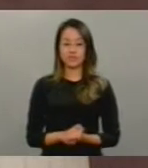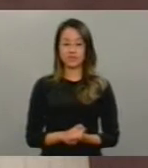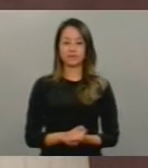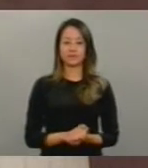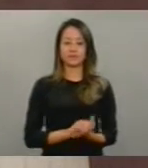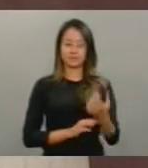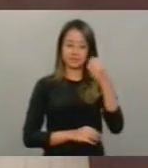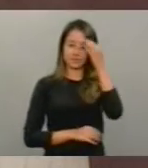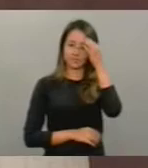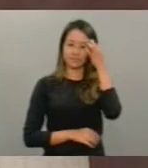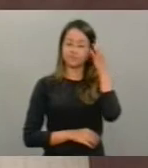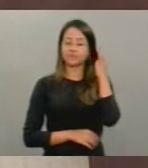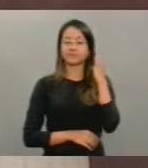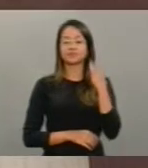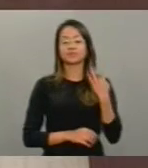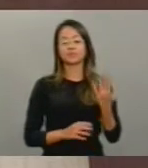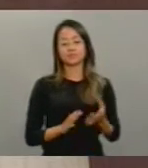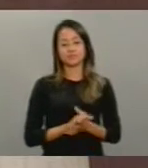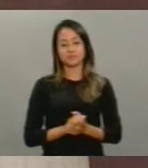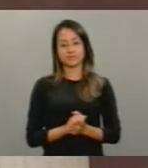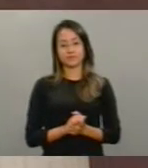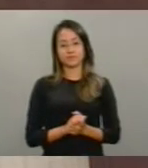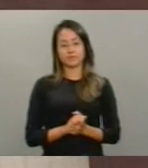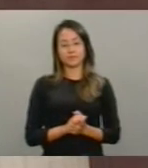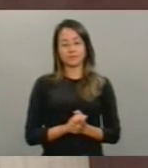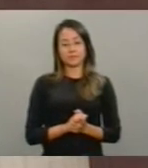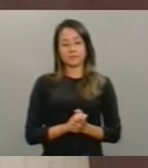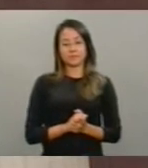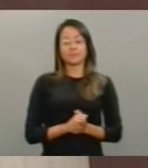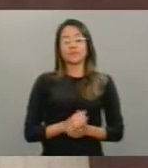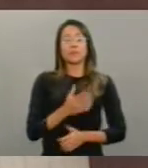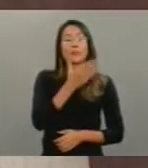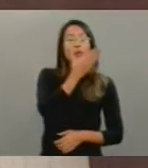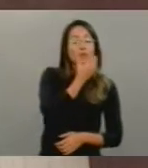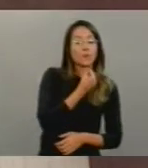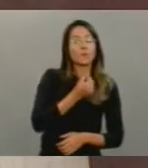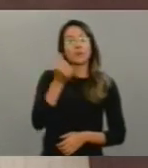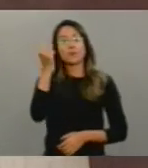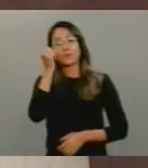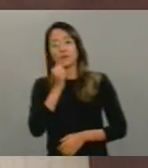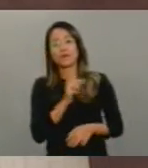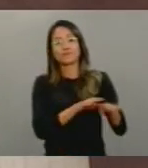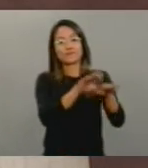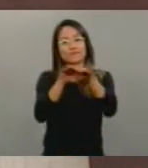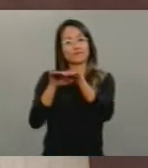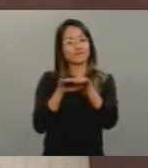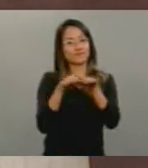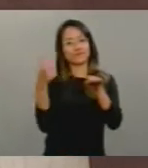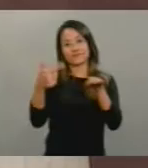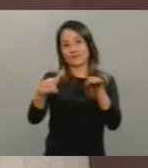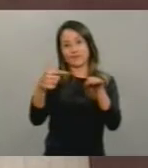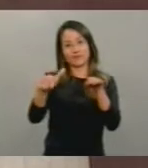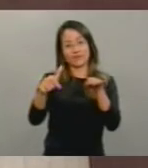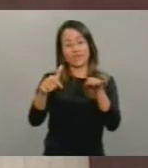as desigualdades de gênero, elas não são sozinhas. Elas se juntam à desigualdade de raça e de